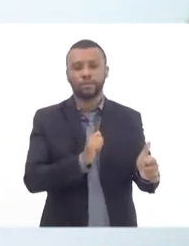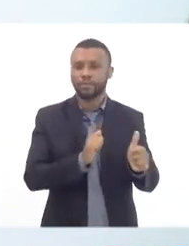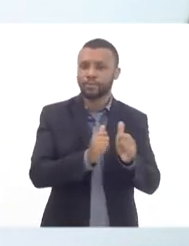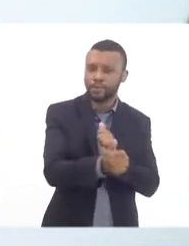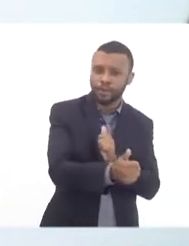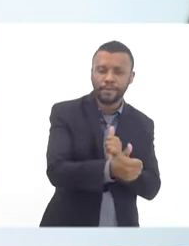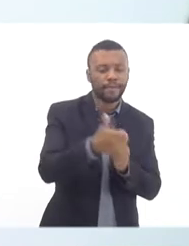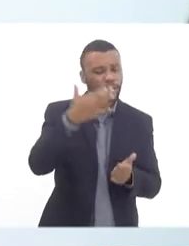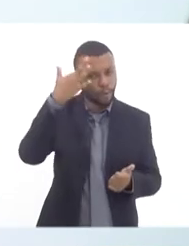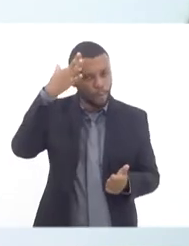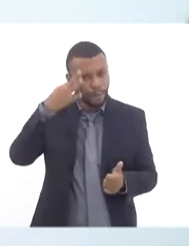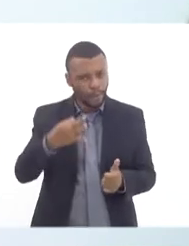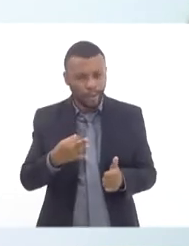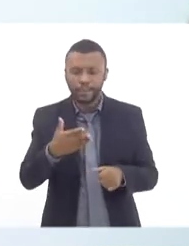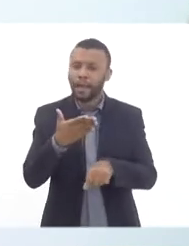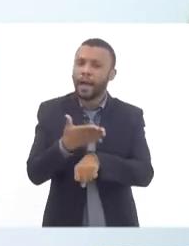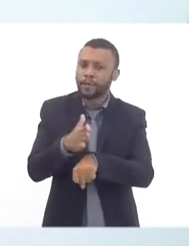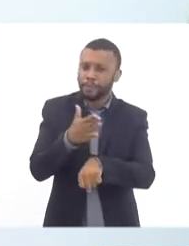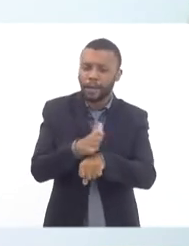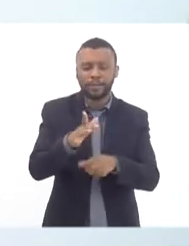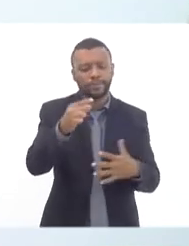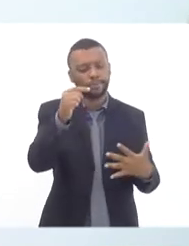práticas esportivas.